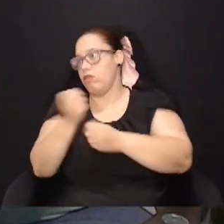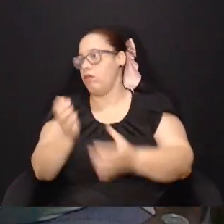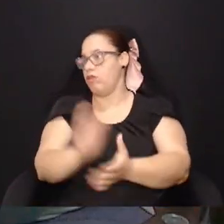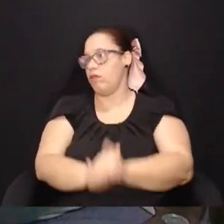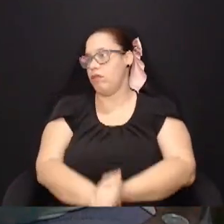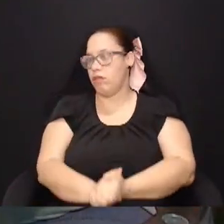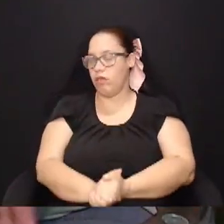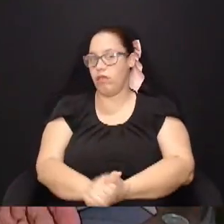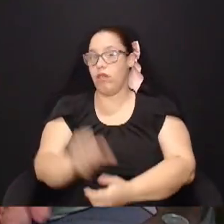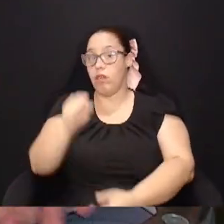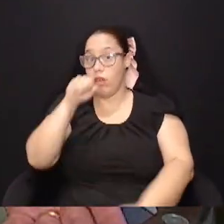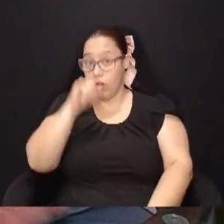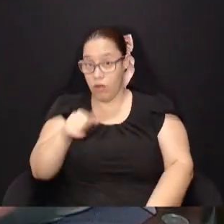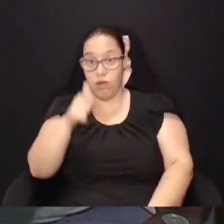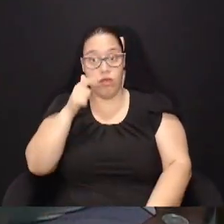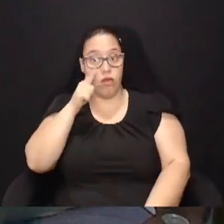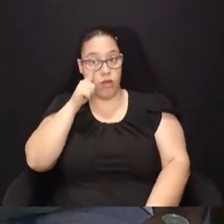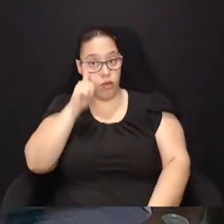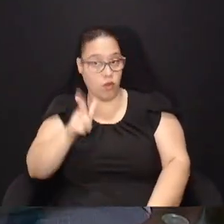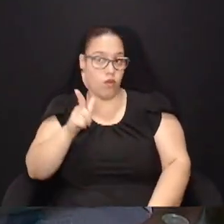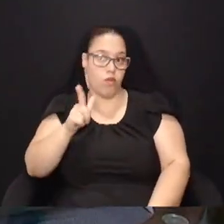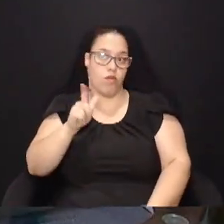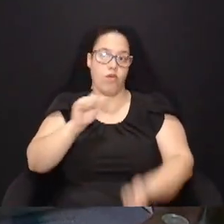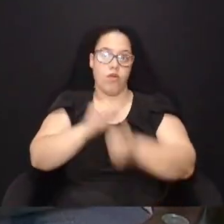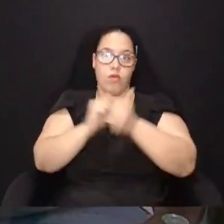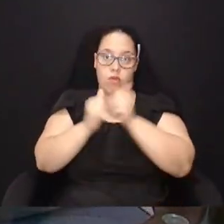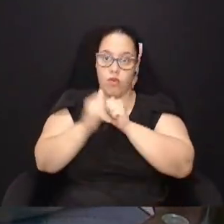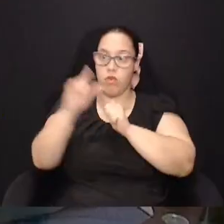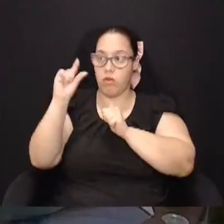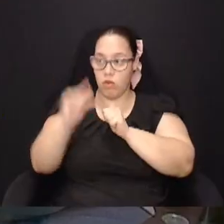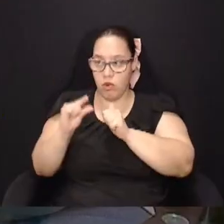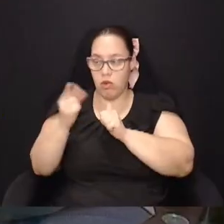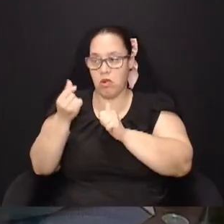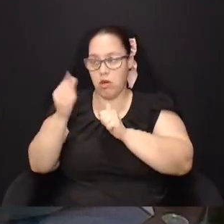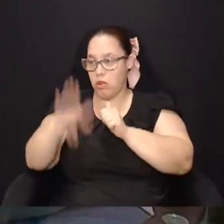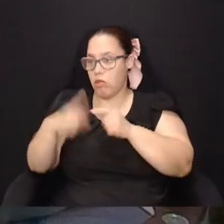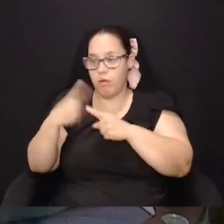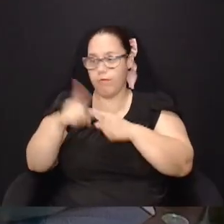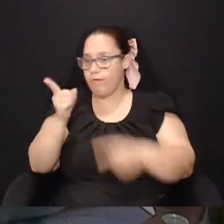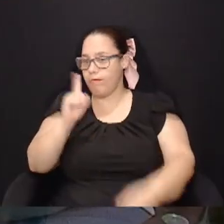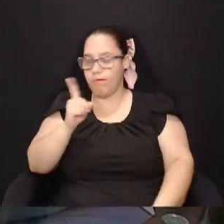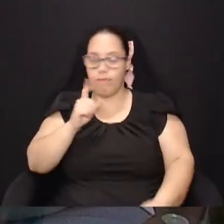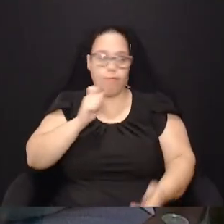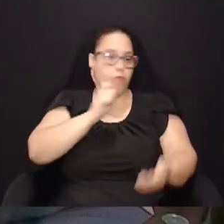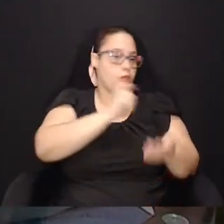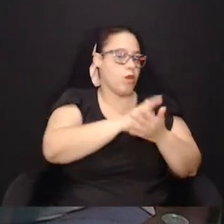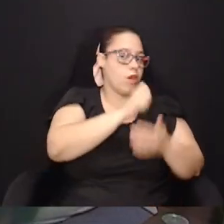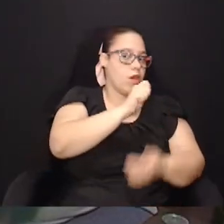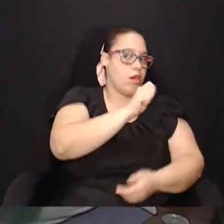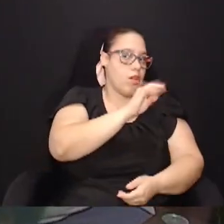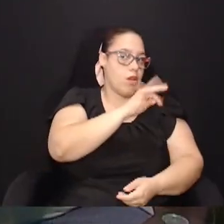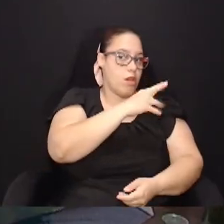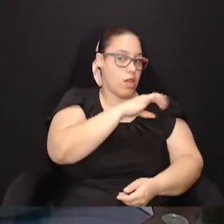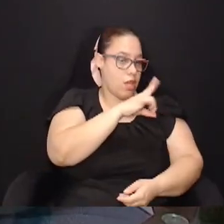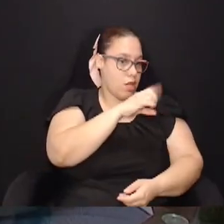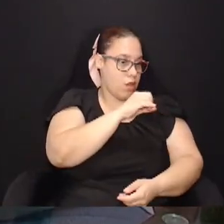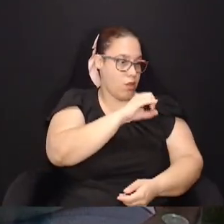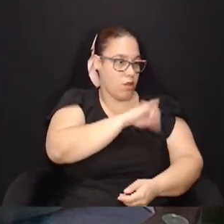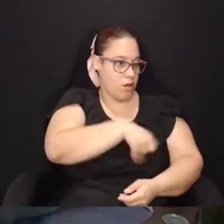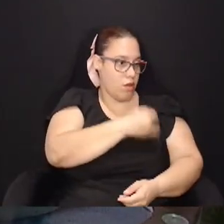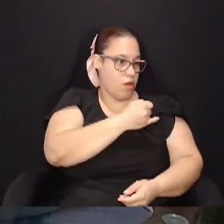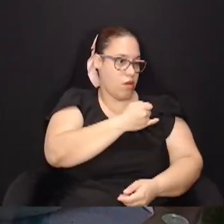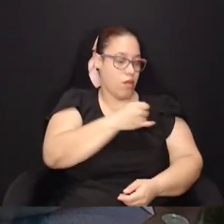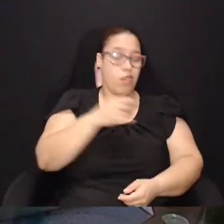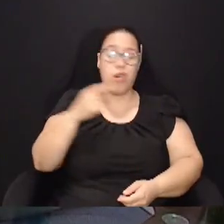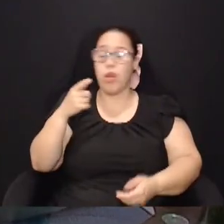condições de observar a qualidade no menor preço, por que não? Professor, comprar em atacado é uma possibilidade ou não? Olha, comprar em atacado é